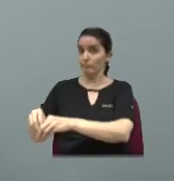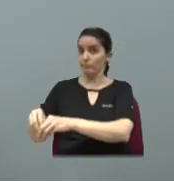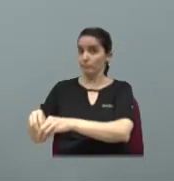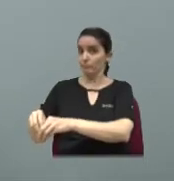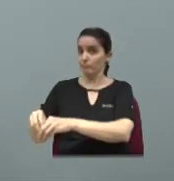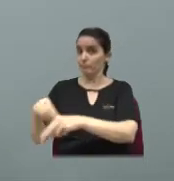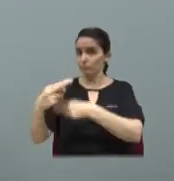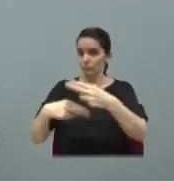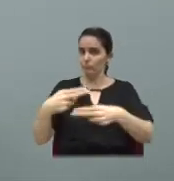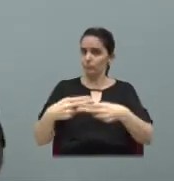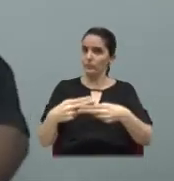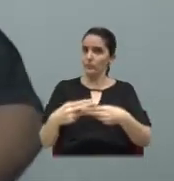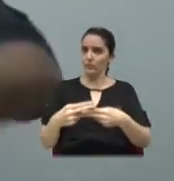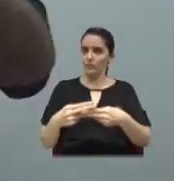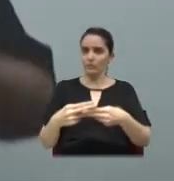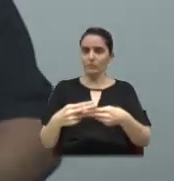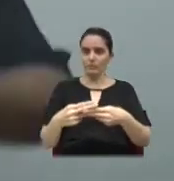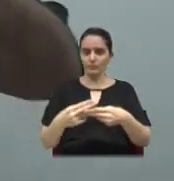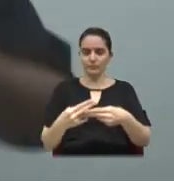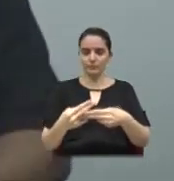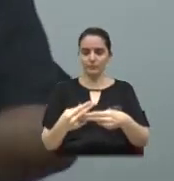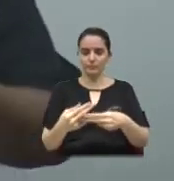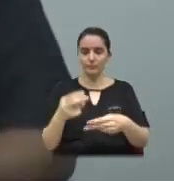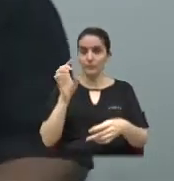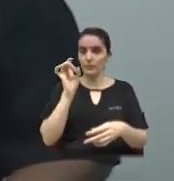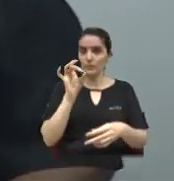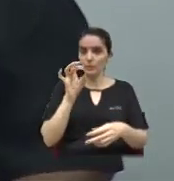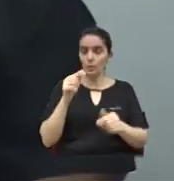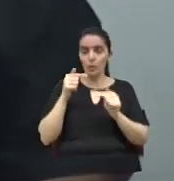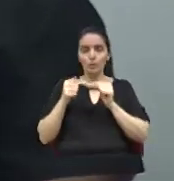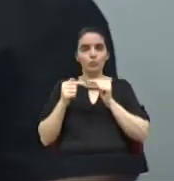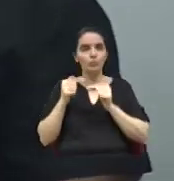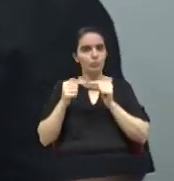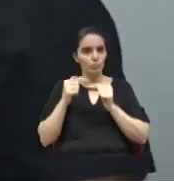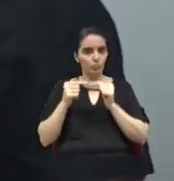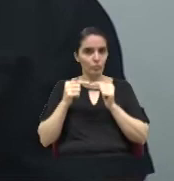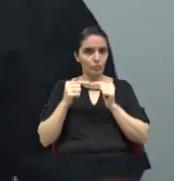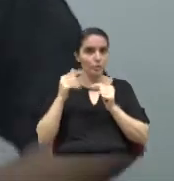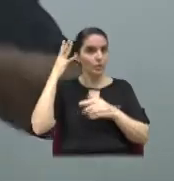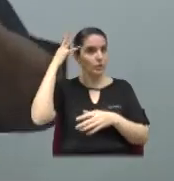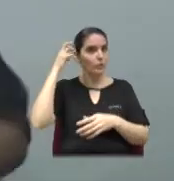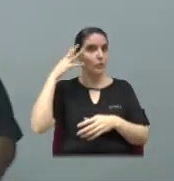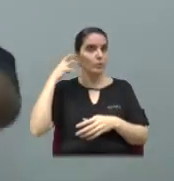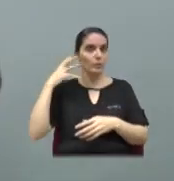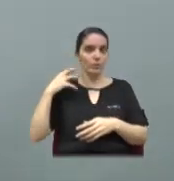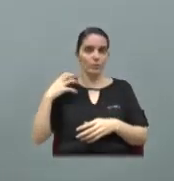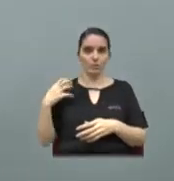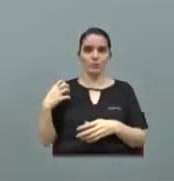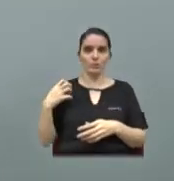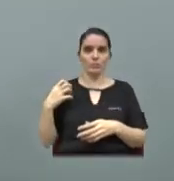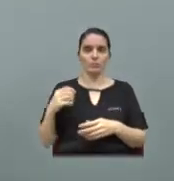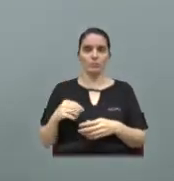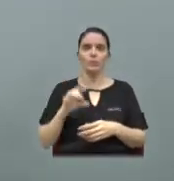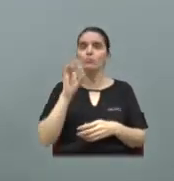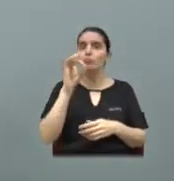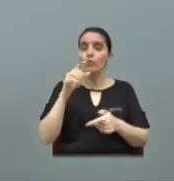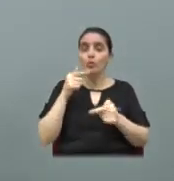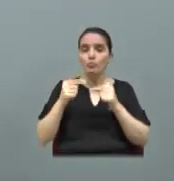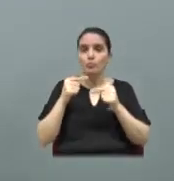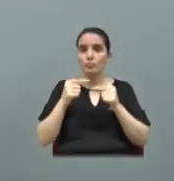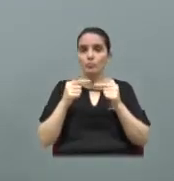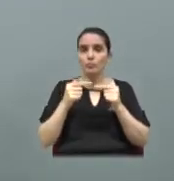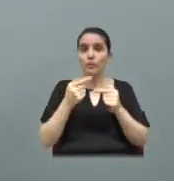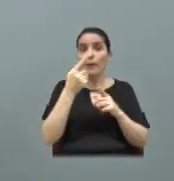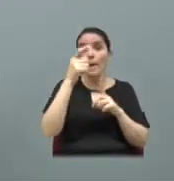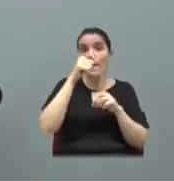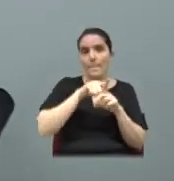Então, gente, e aqui nós só estamos discutindo, viu, vereadora Lubogo? Nós só estamos discutindo isso aqui há um